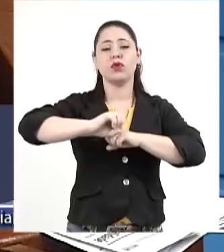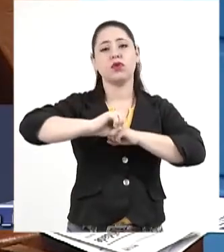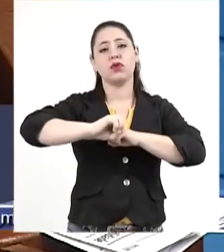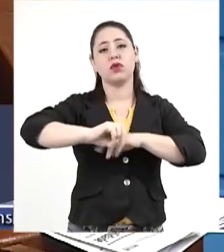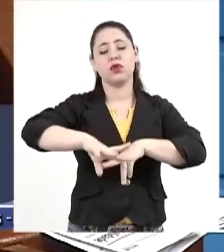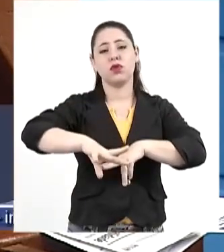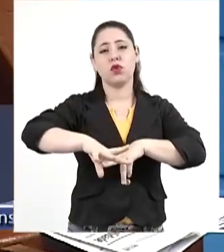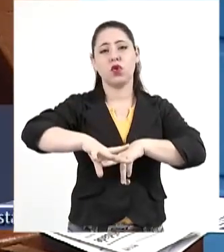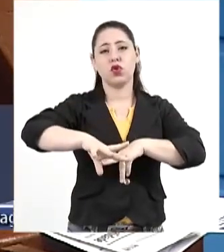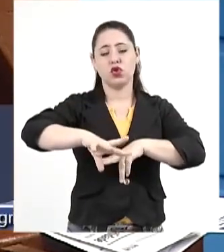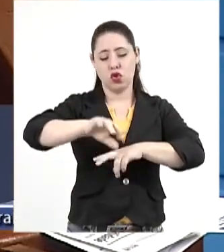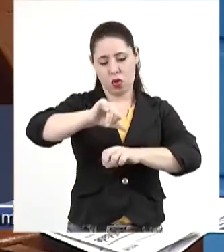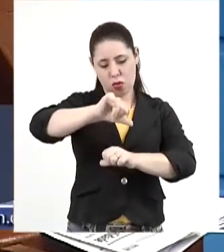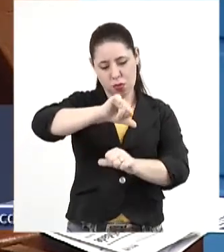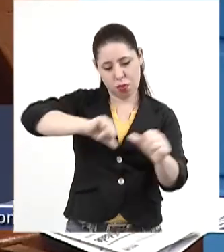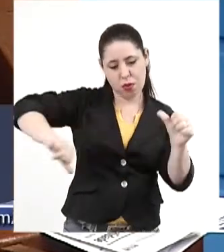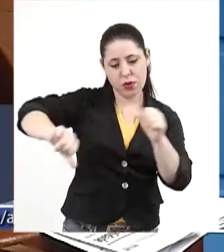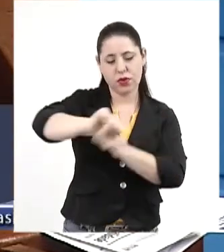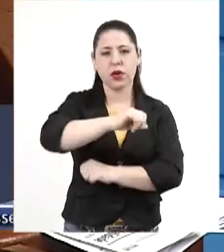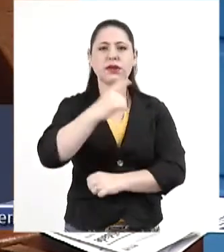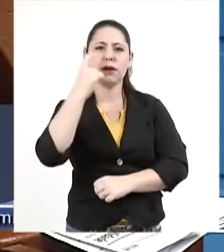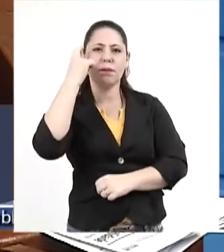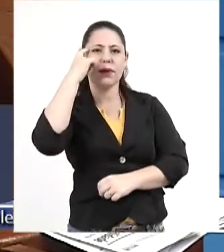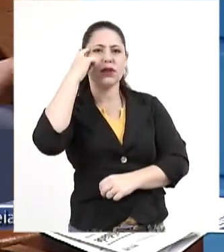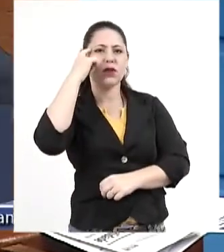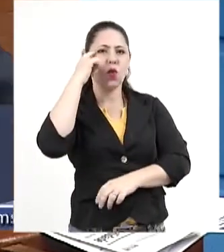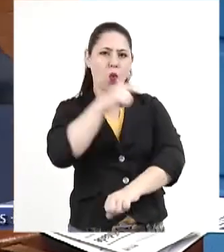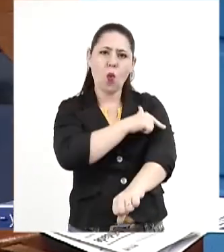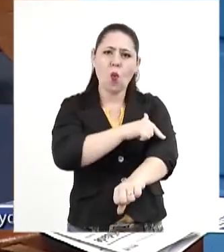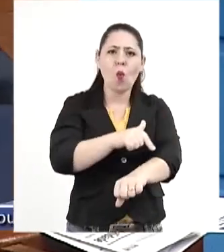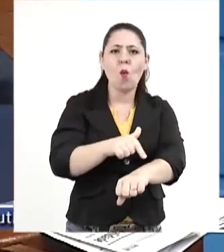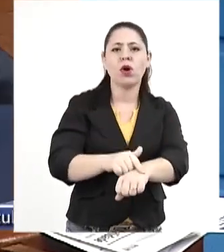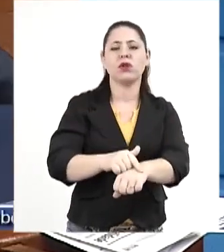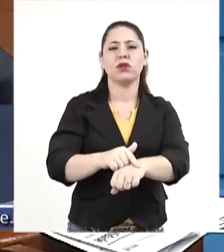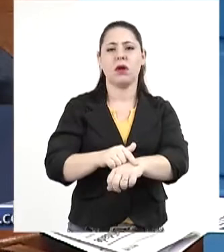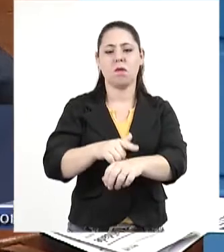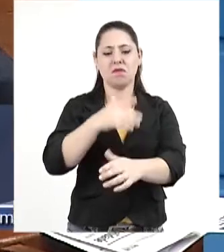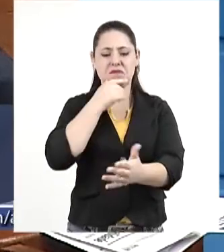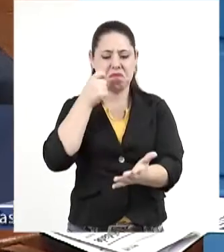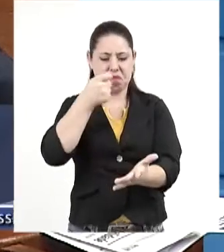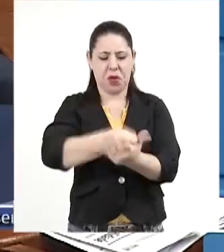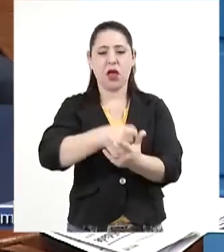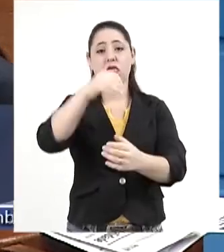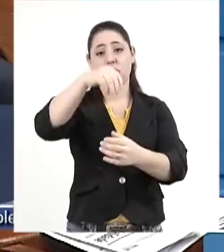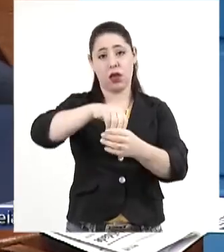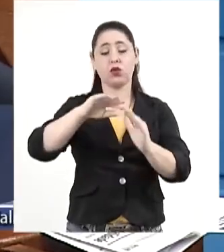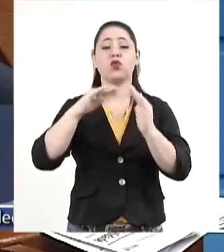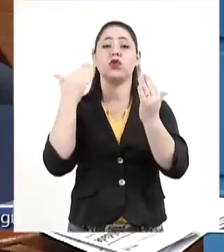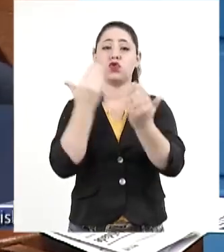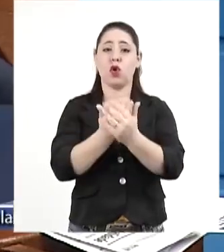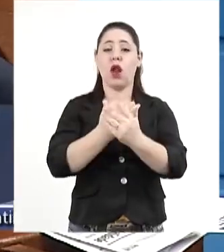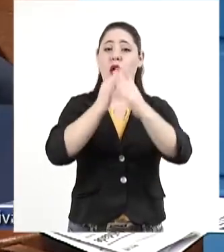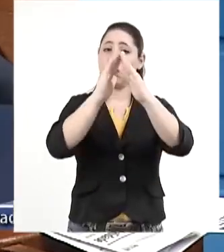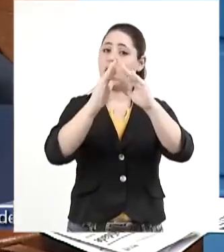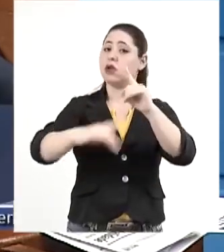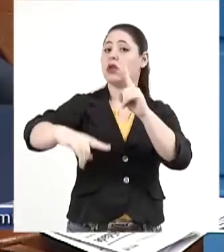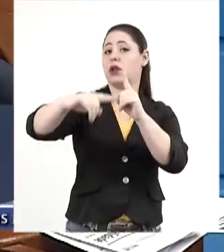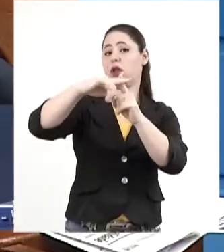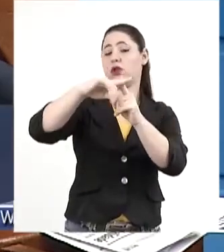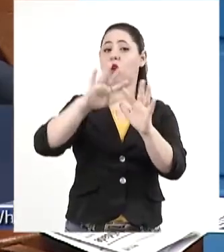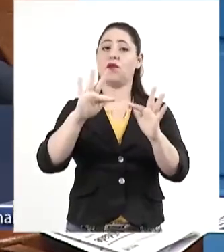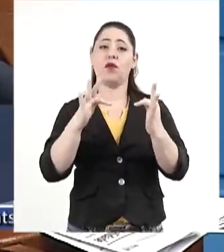de reversão desse pensamento e do comportamento machista nas escolas, nas igrejas,